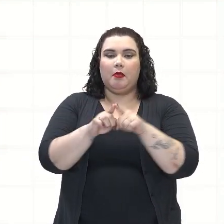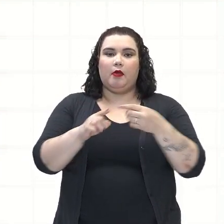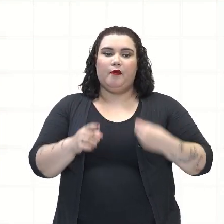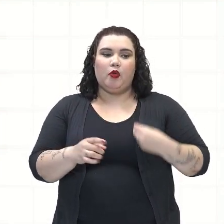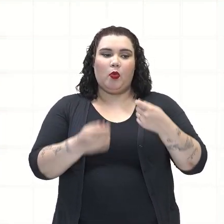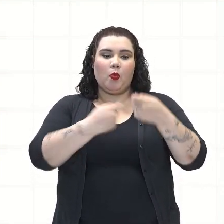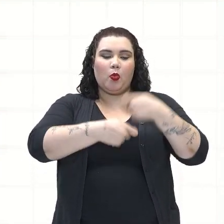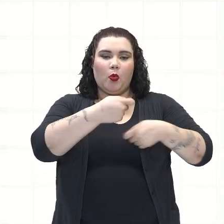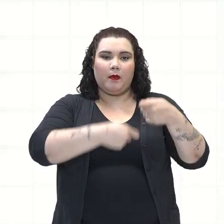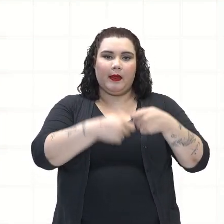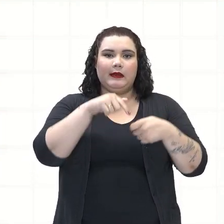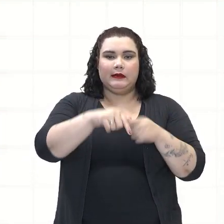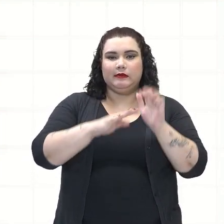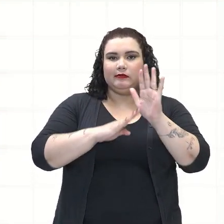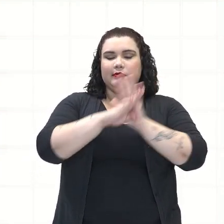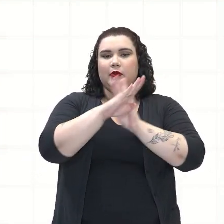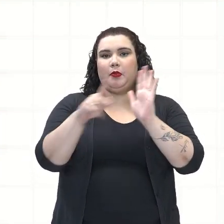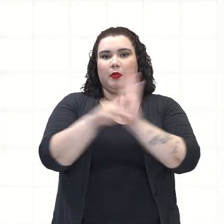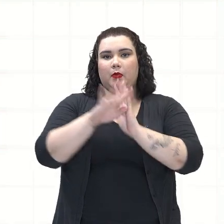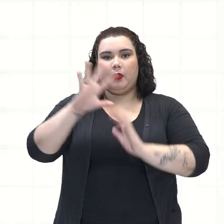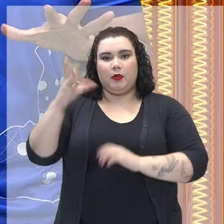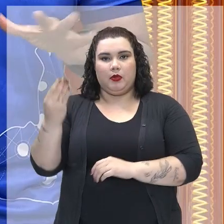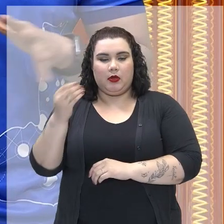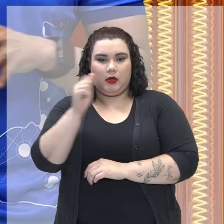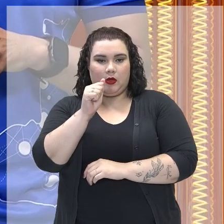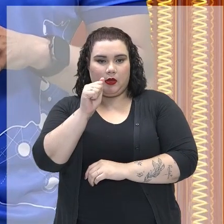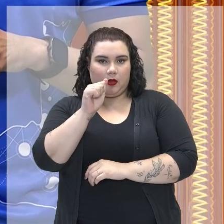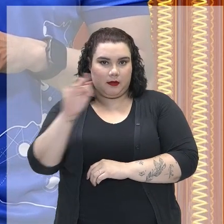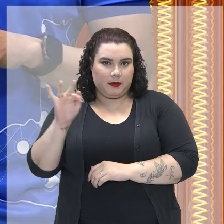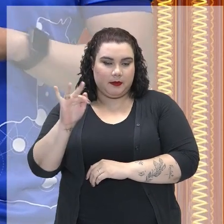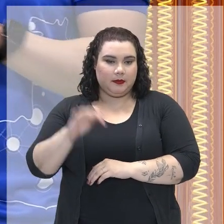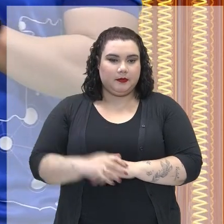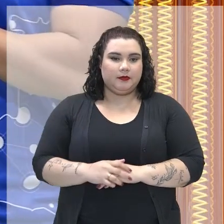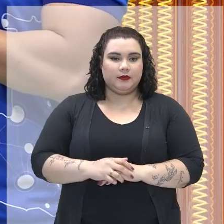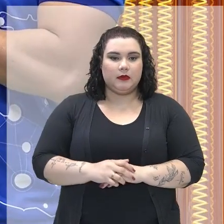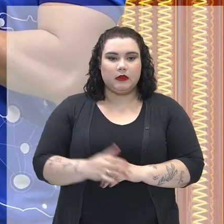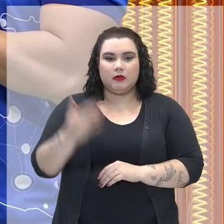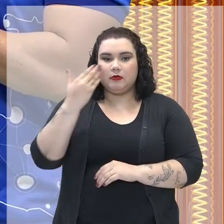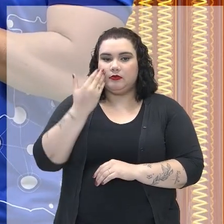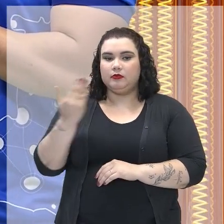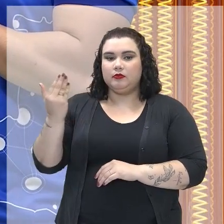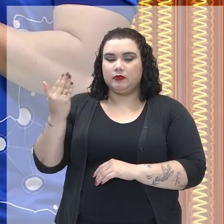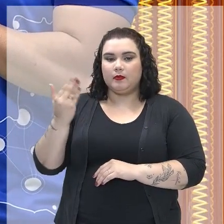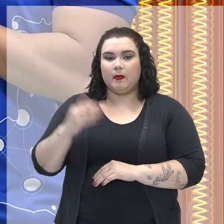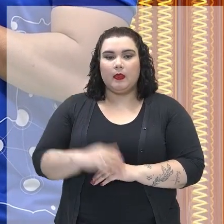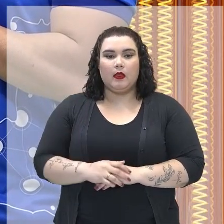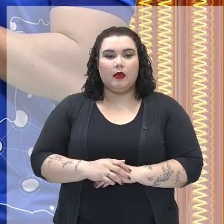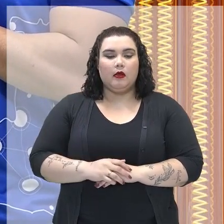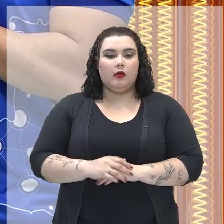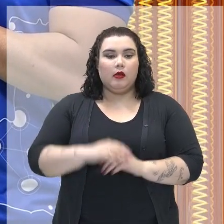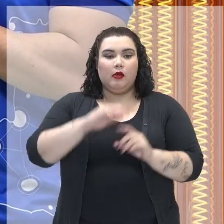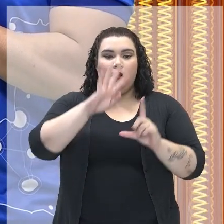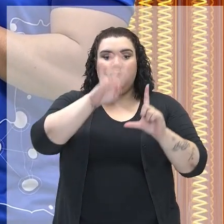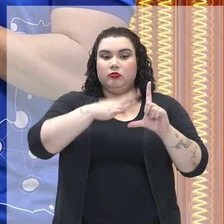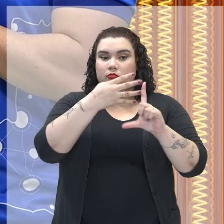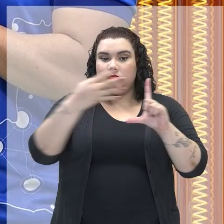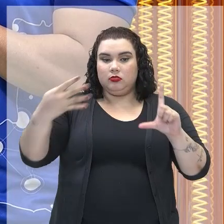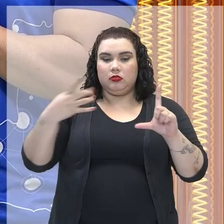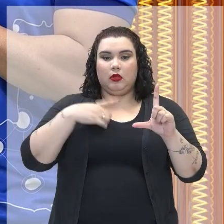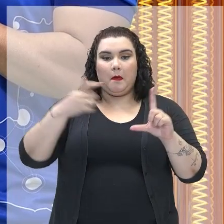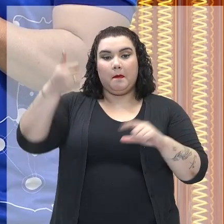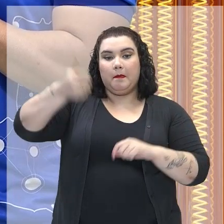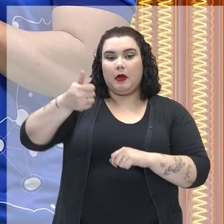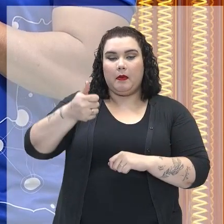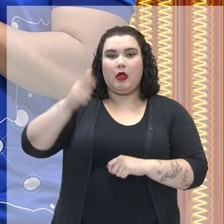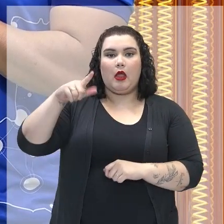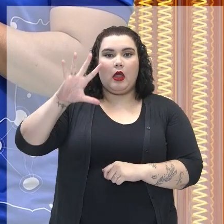também, que são alarmantes lá pelo continente africano. Acompanhe comigo aqui essa tabela. Olha só, nós temos aqui a África subsaariana, essa primeira